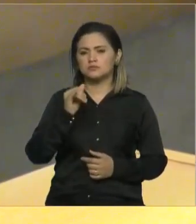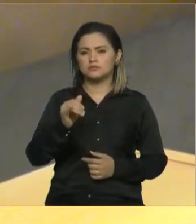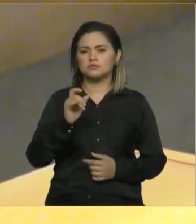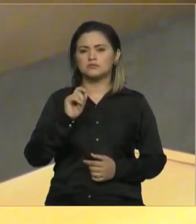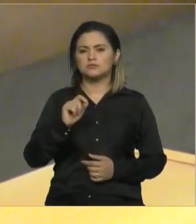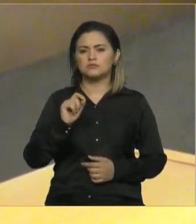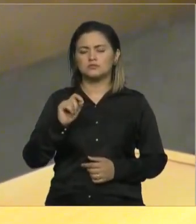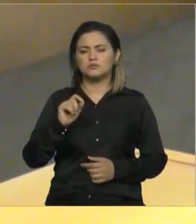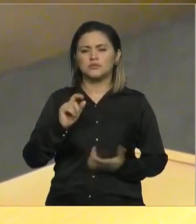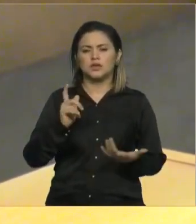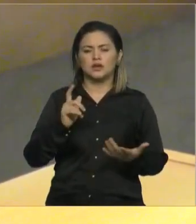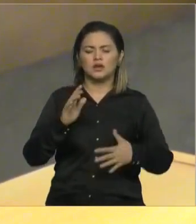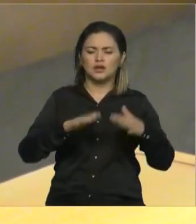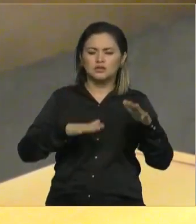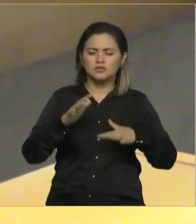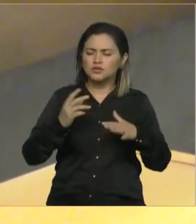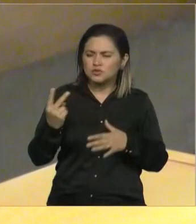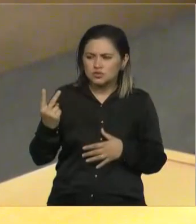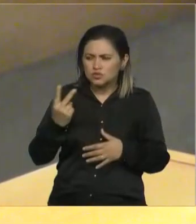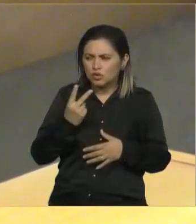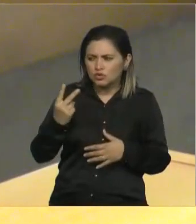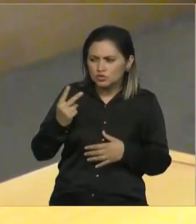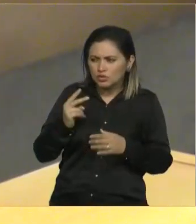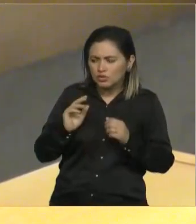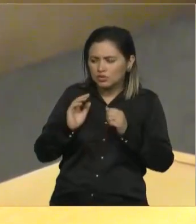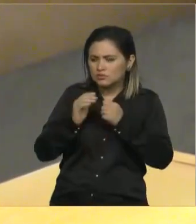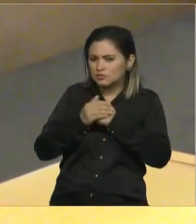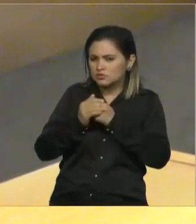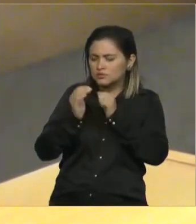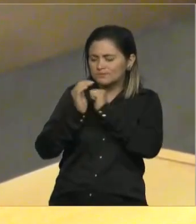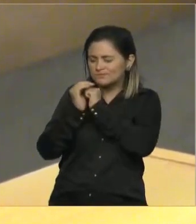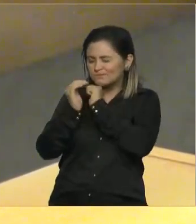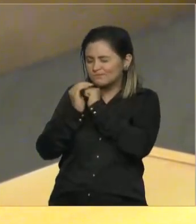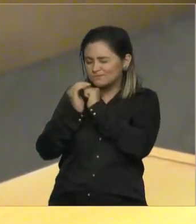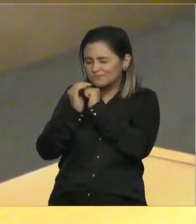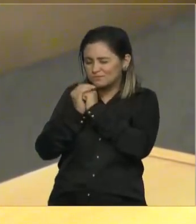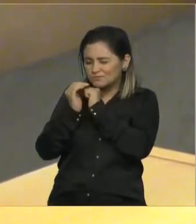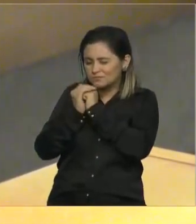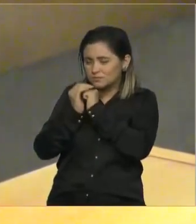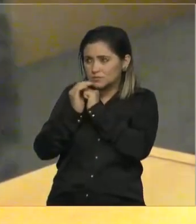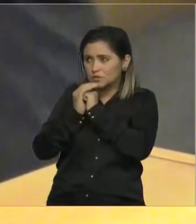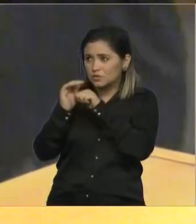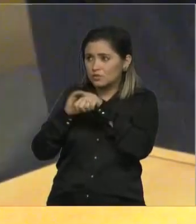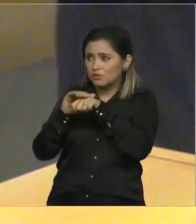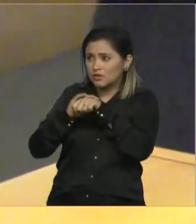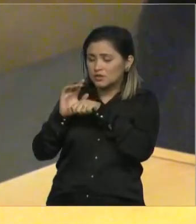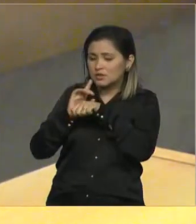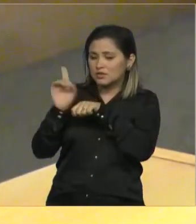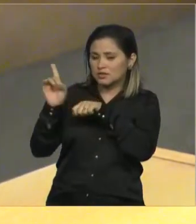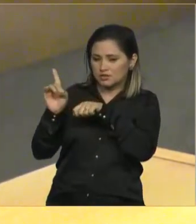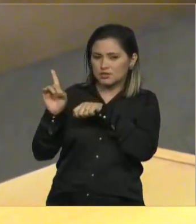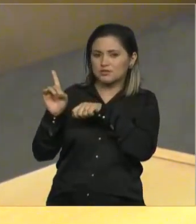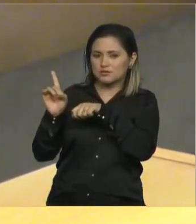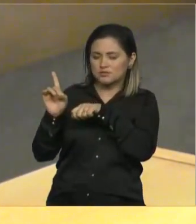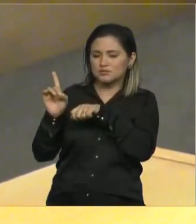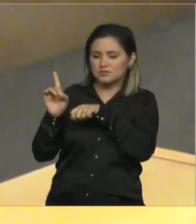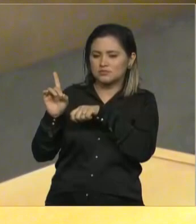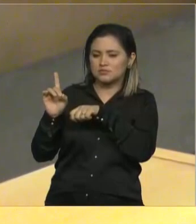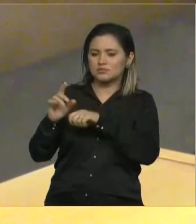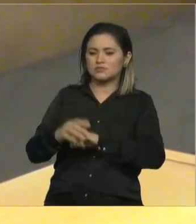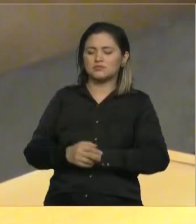caladinho. Só nós dois e o nosso bom Deus, Criador do céu e da terra, Senhor dos